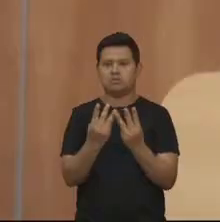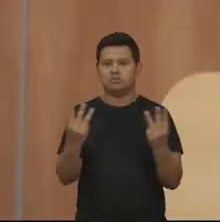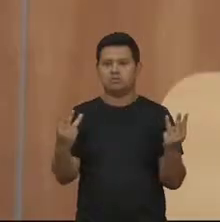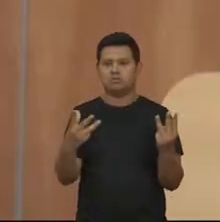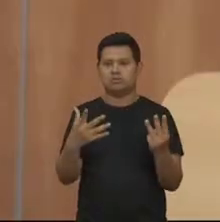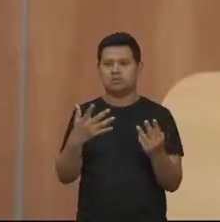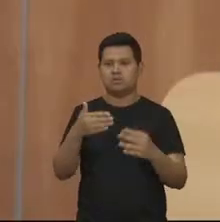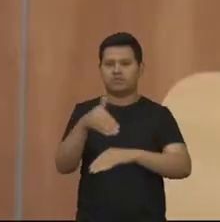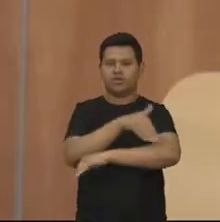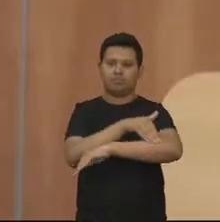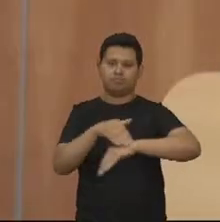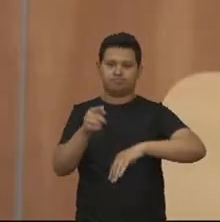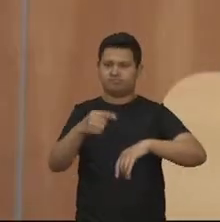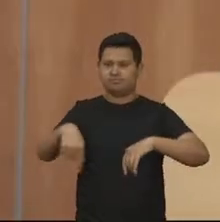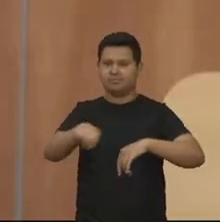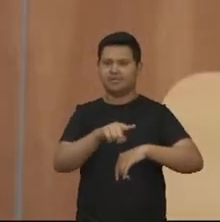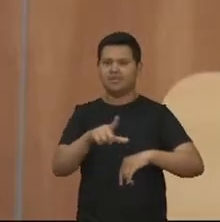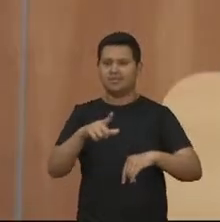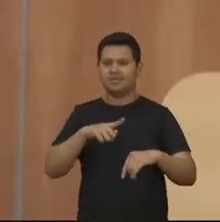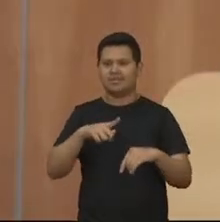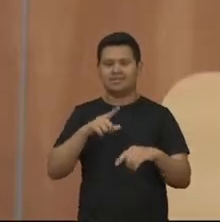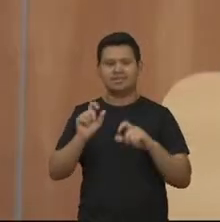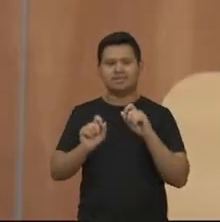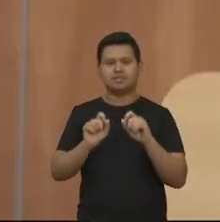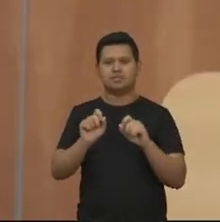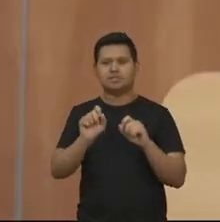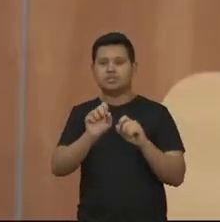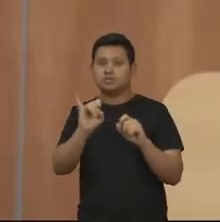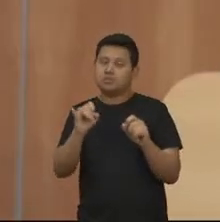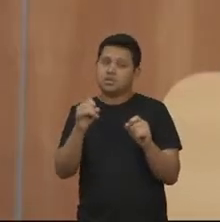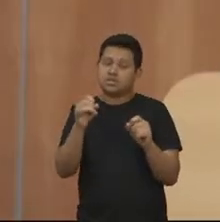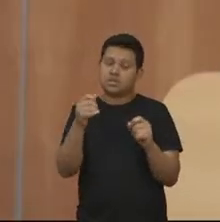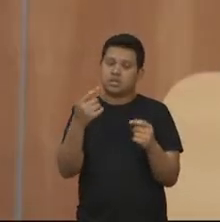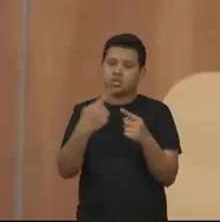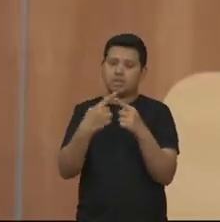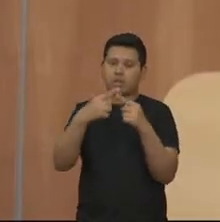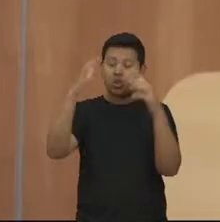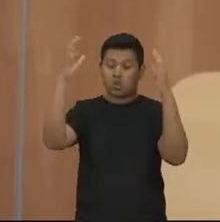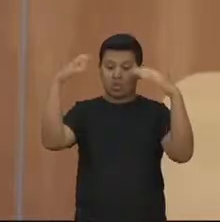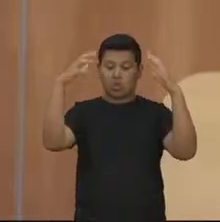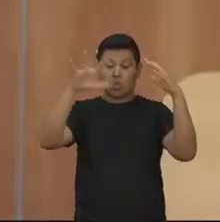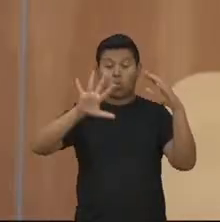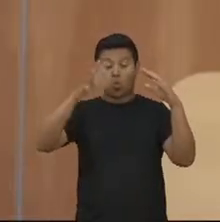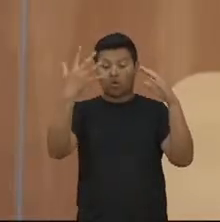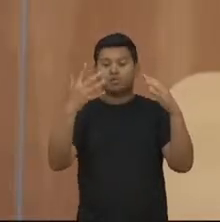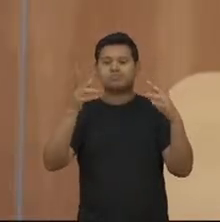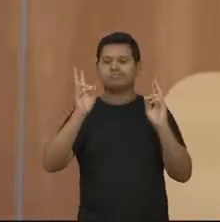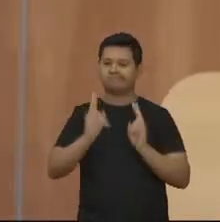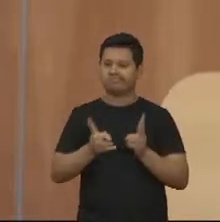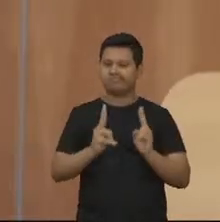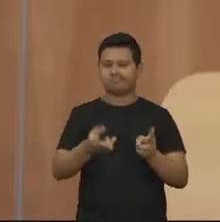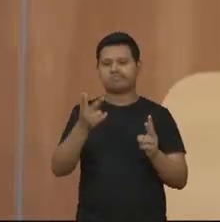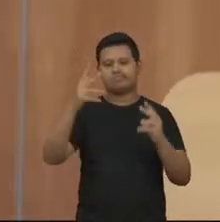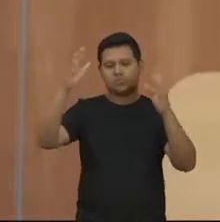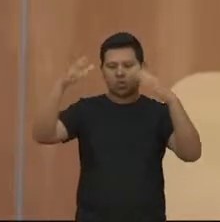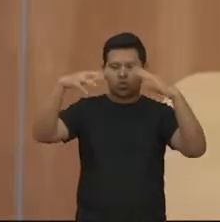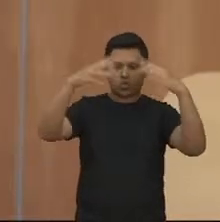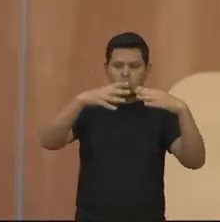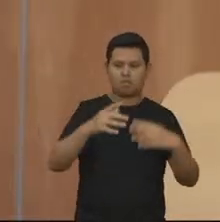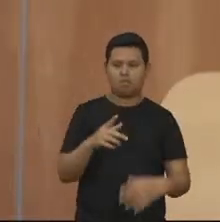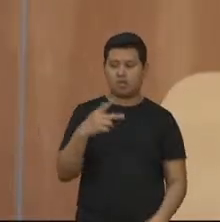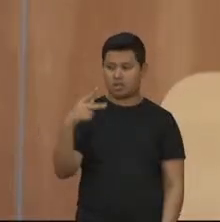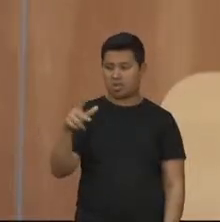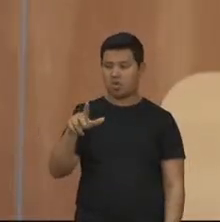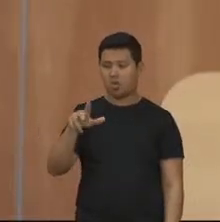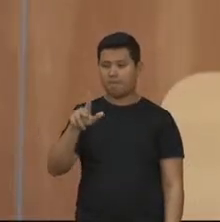da calçada para que a água que cai da chuva não desça diretamente para a casa do seu Pedro. Mas quando chove, molha tudo lá dentro. Seu Pedro já falou